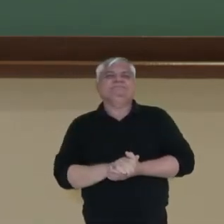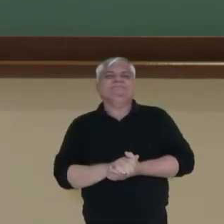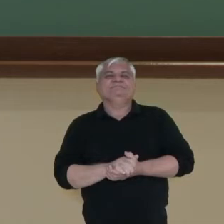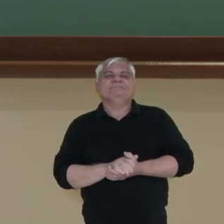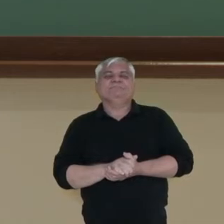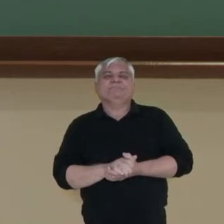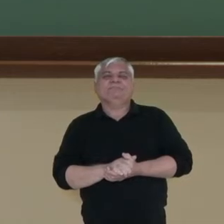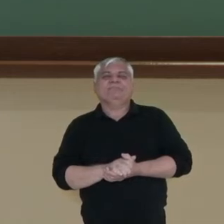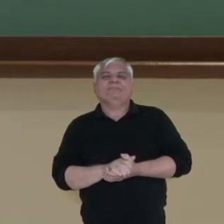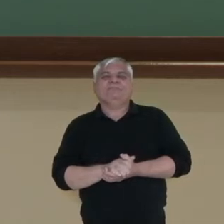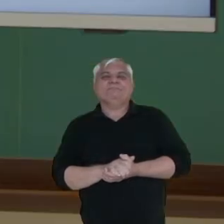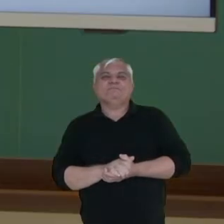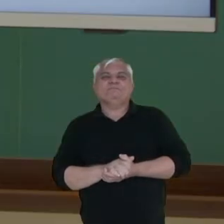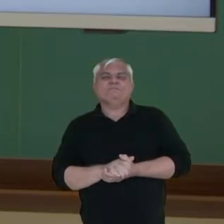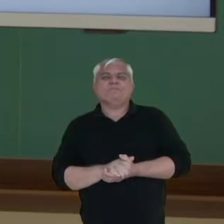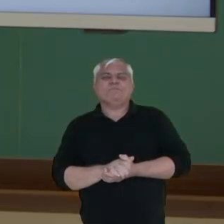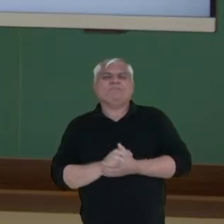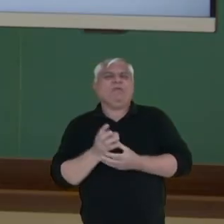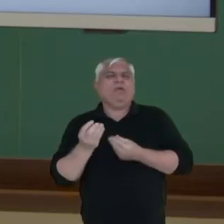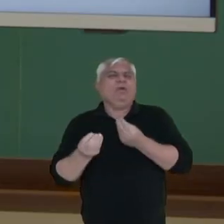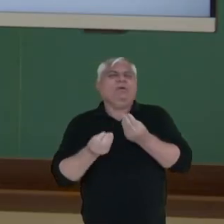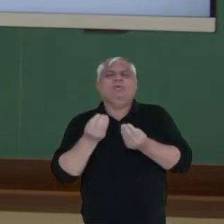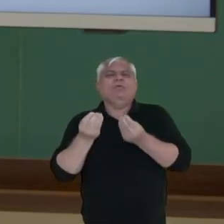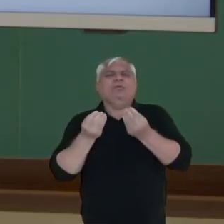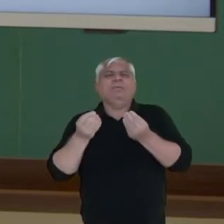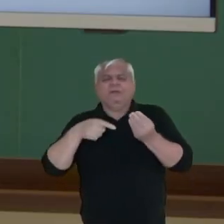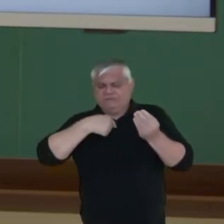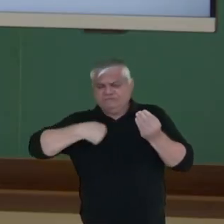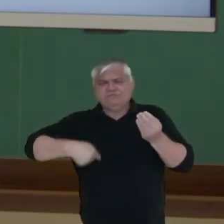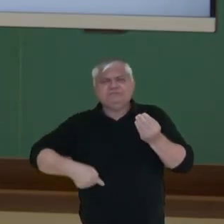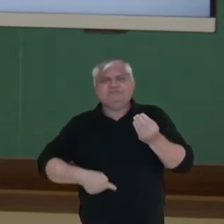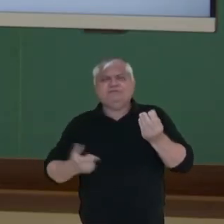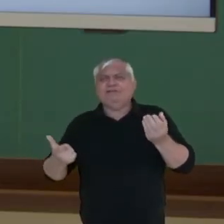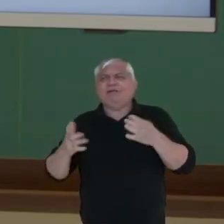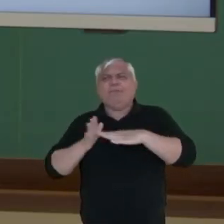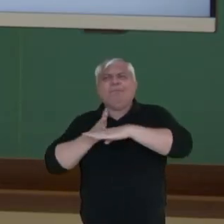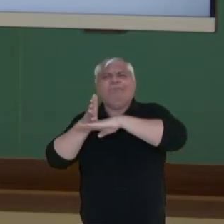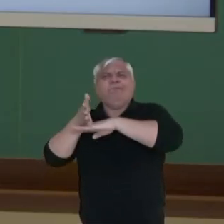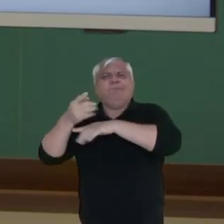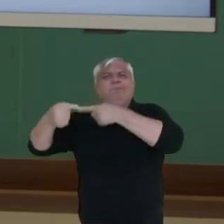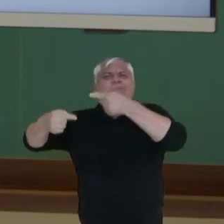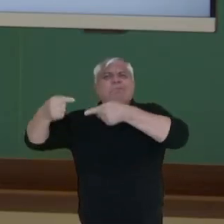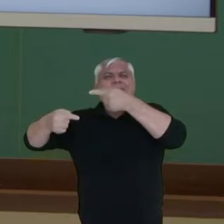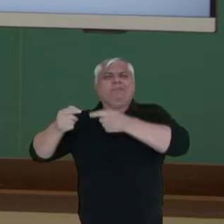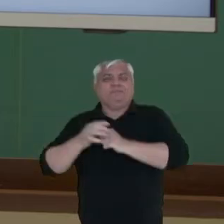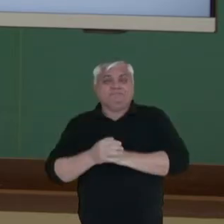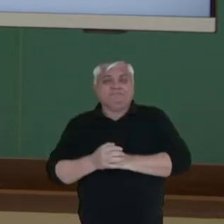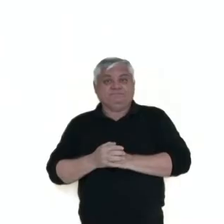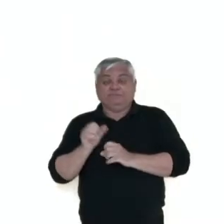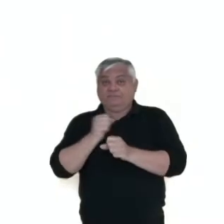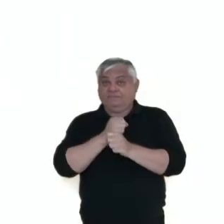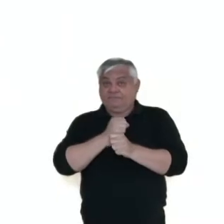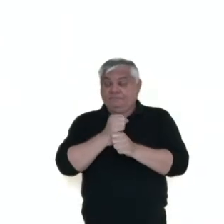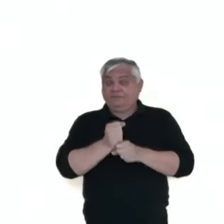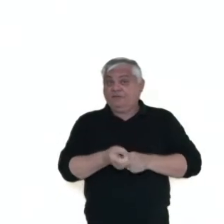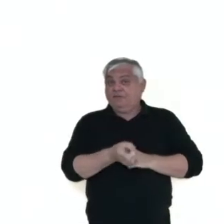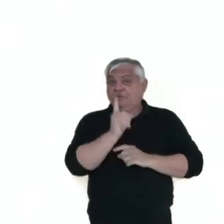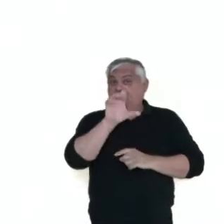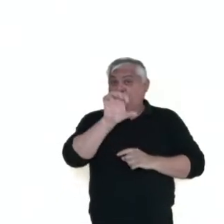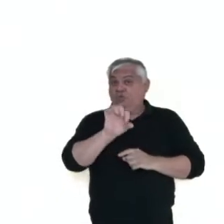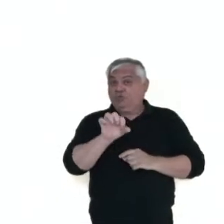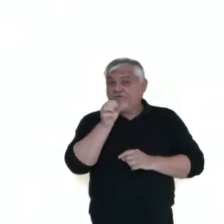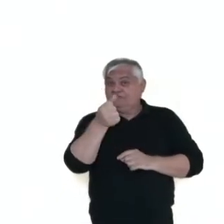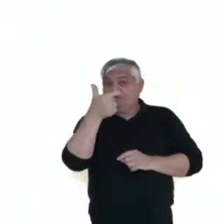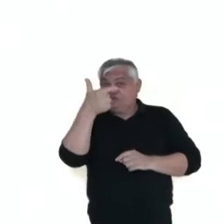Bem, e como a China entra nessa disputa? Em 1962, a Índia